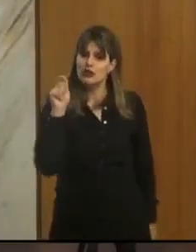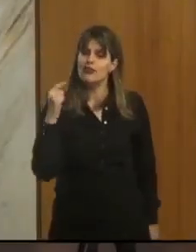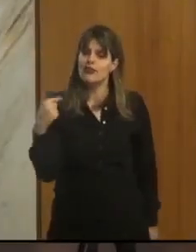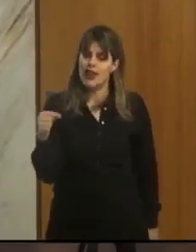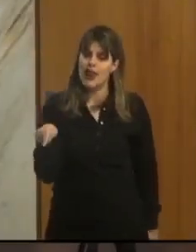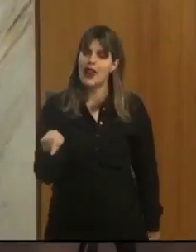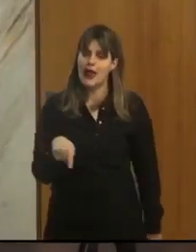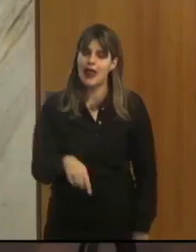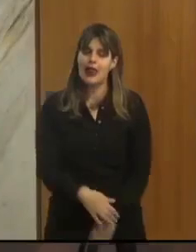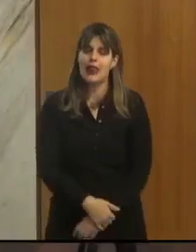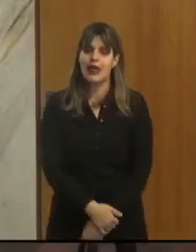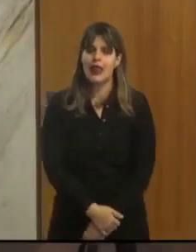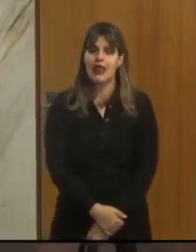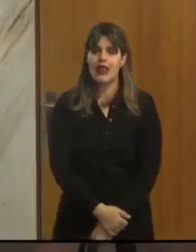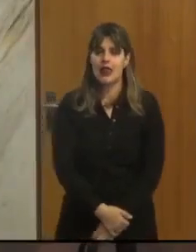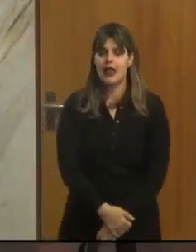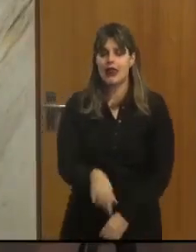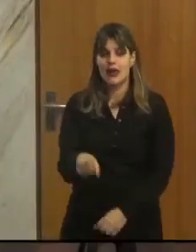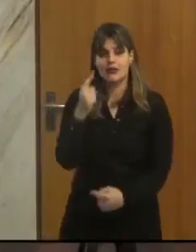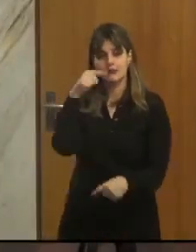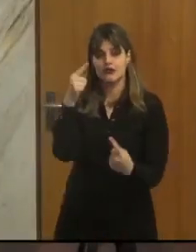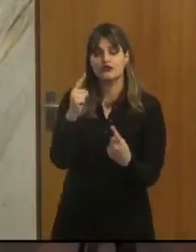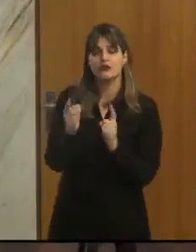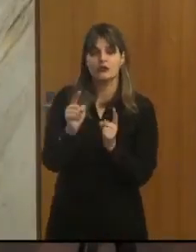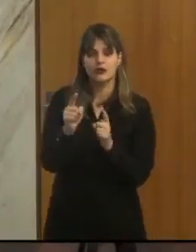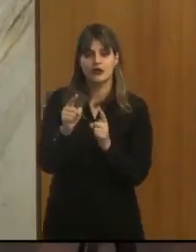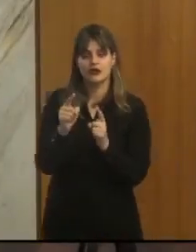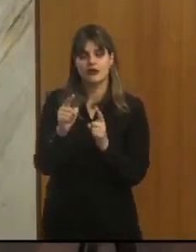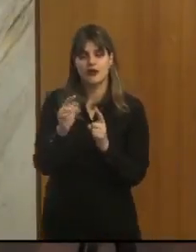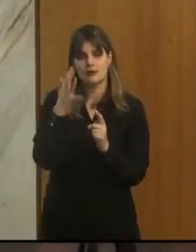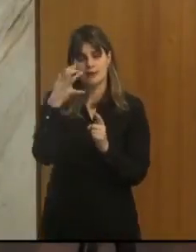Está em Sor e revela, mostra